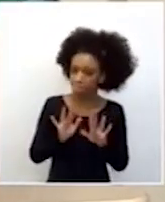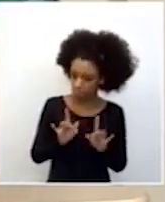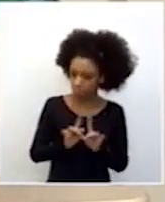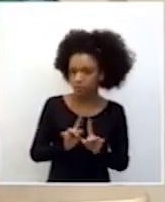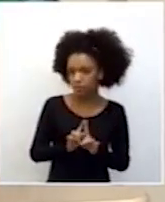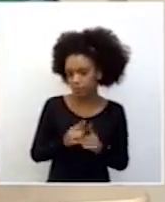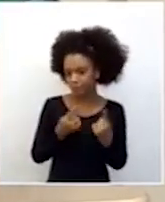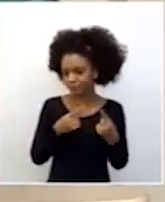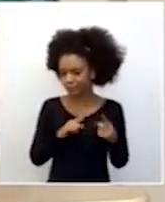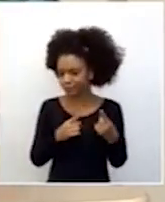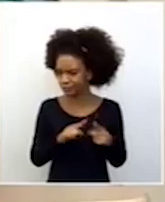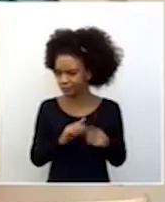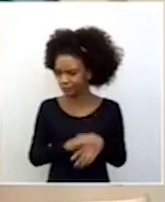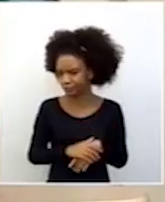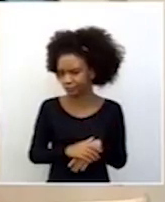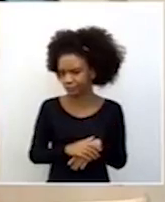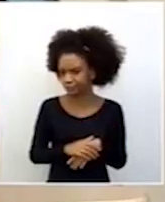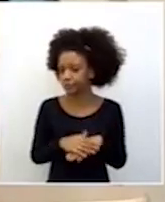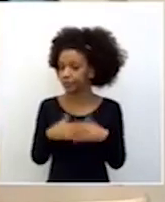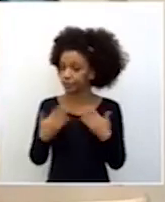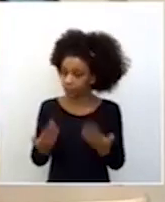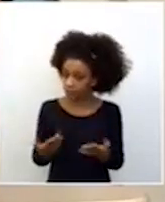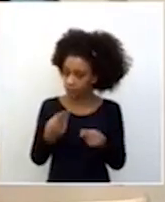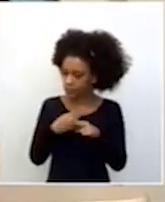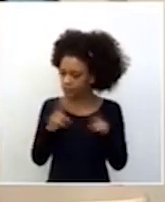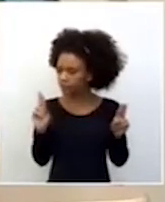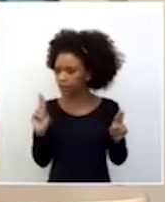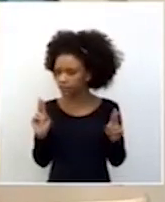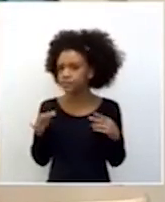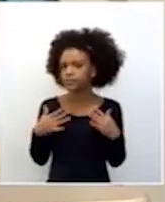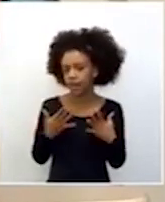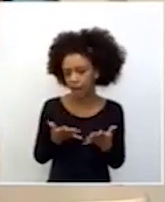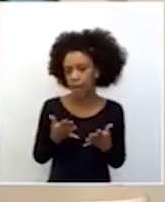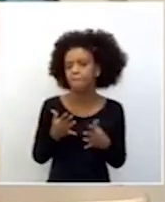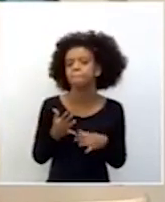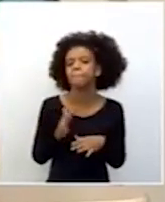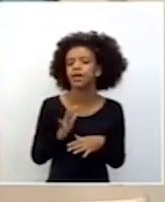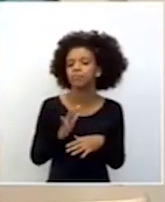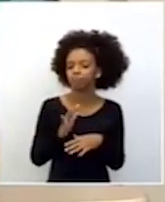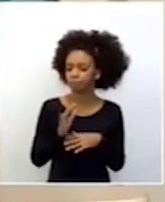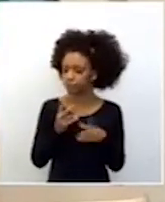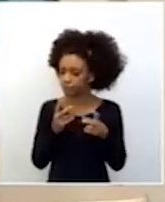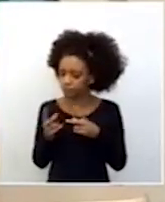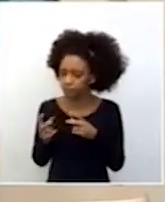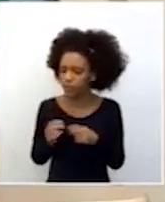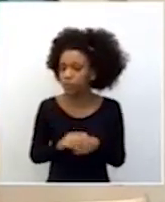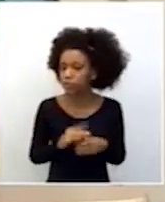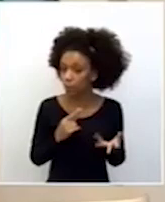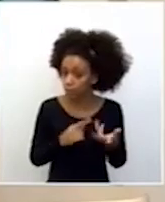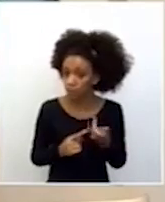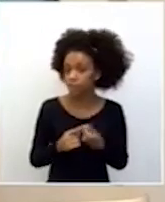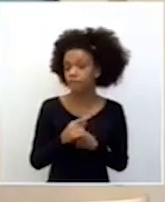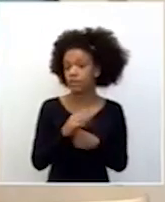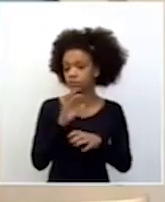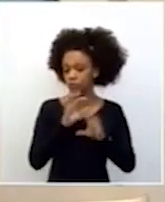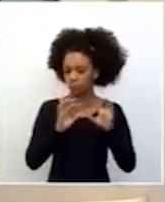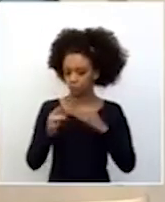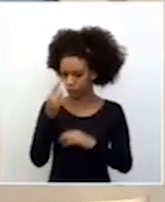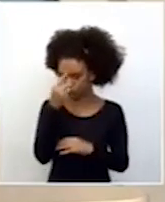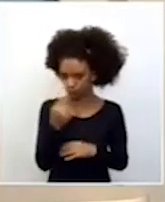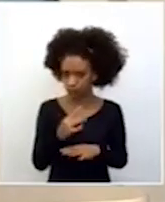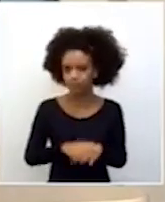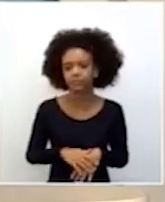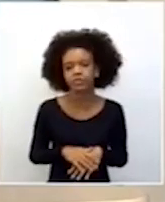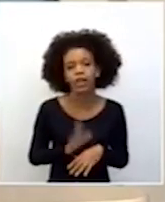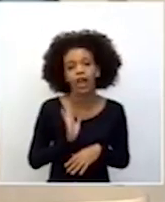também a crítica. Então nós vamos falar o que é charge, estudar direitinho com várias características, tudo bem? Já vou pedir para